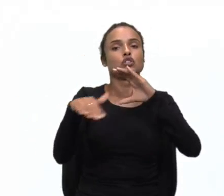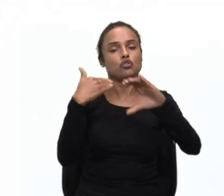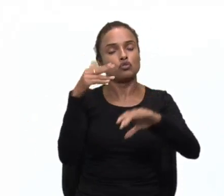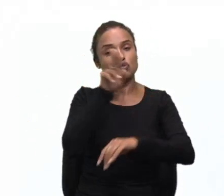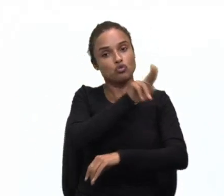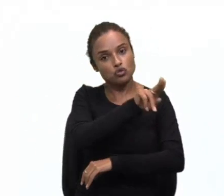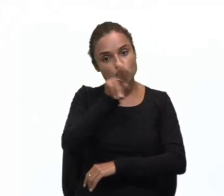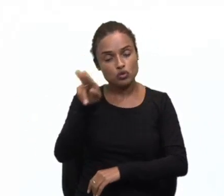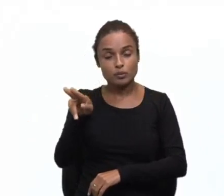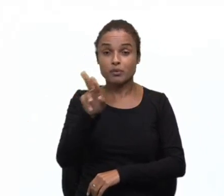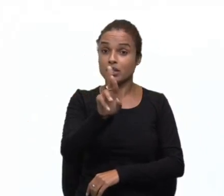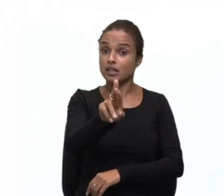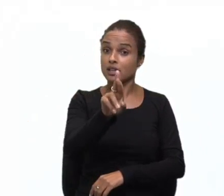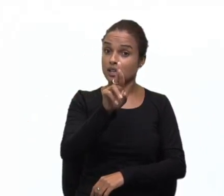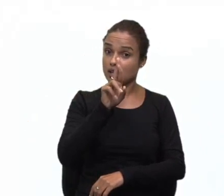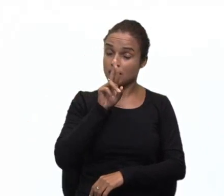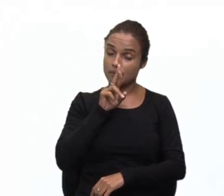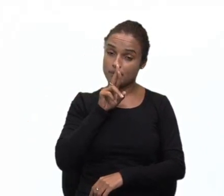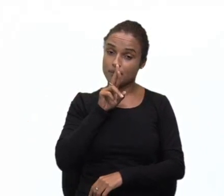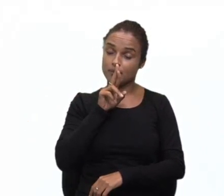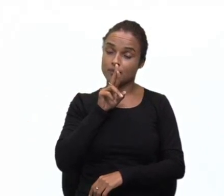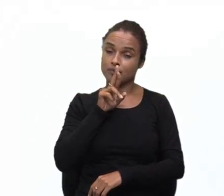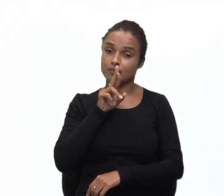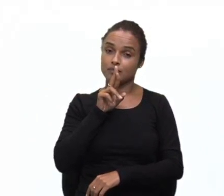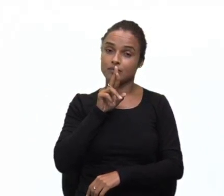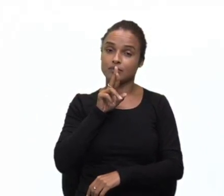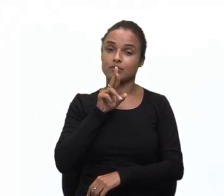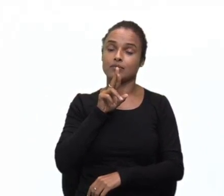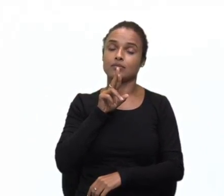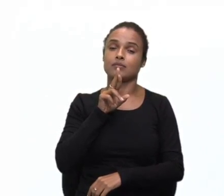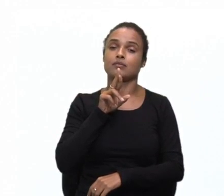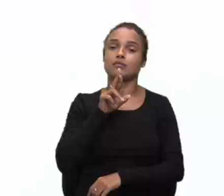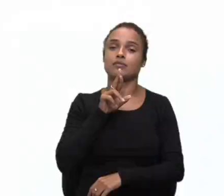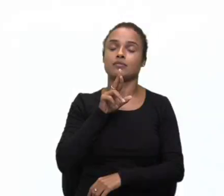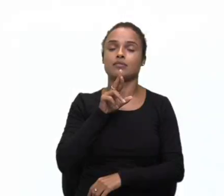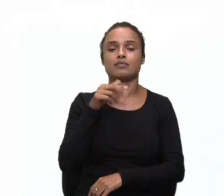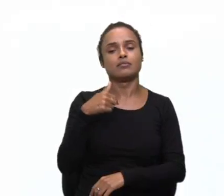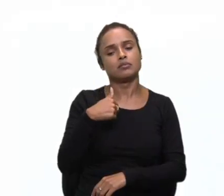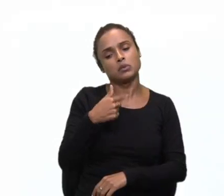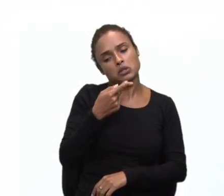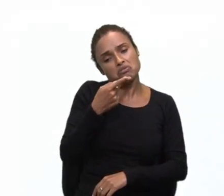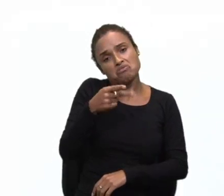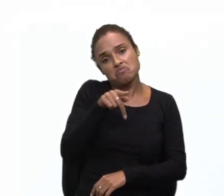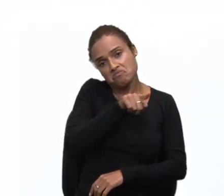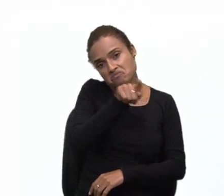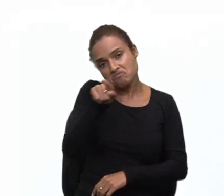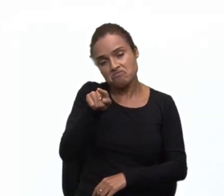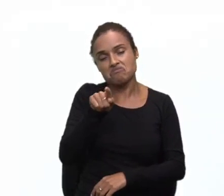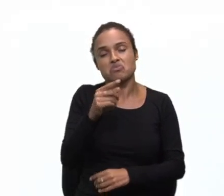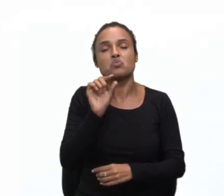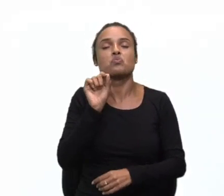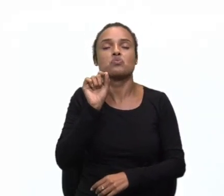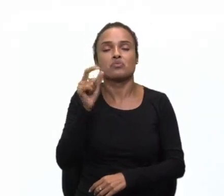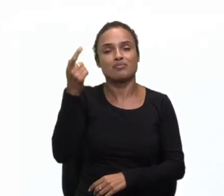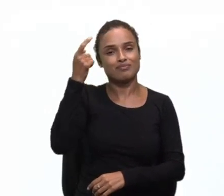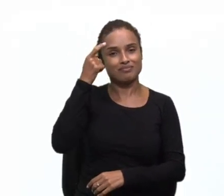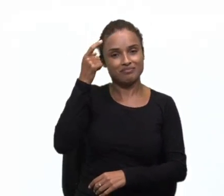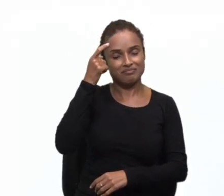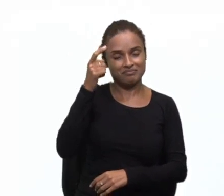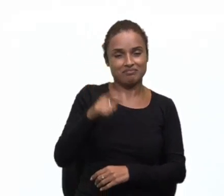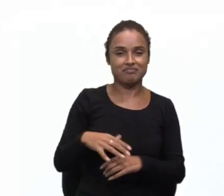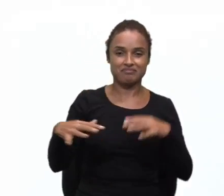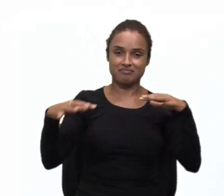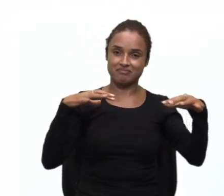passar a resposta e aí eu falo a sua resposta. Então pode mandar, é muito importante a sua